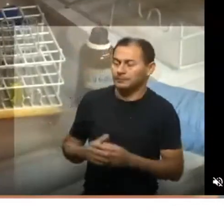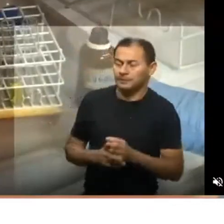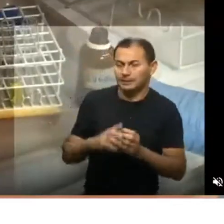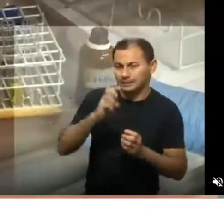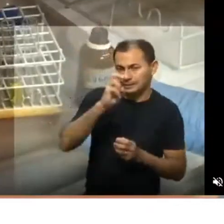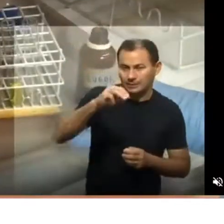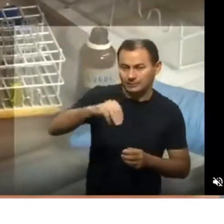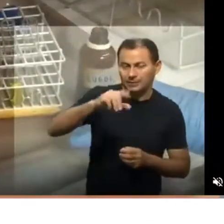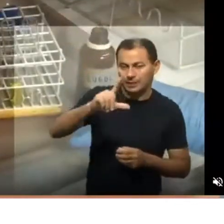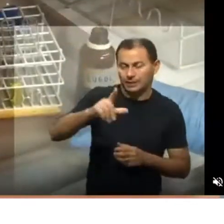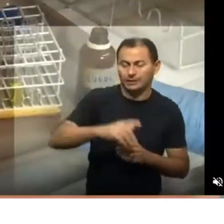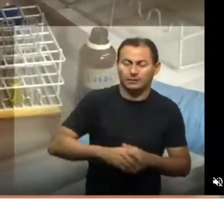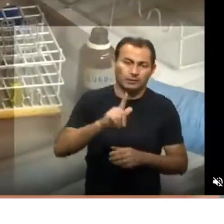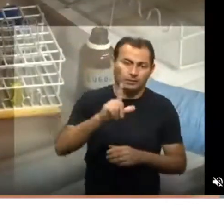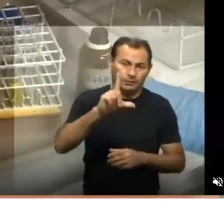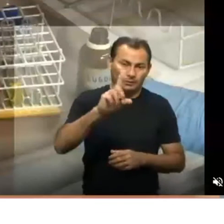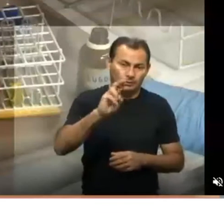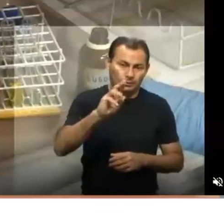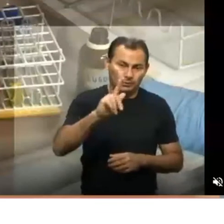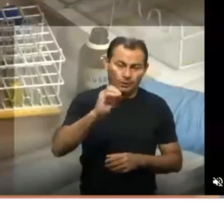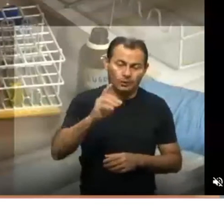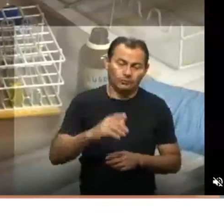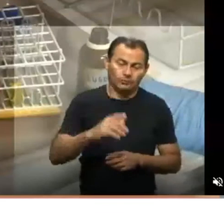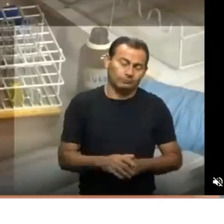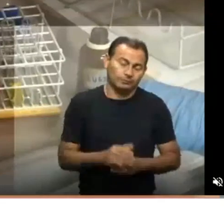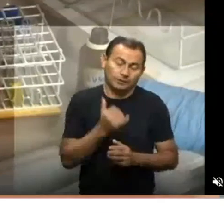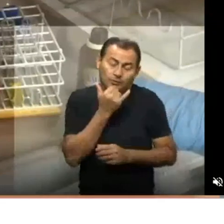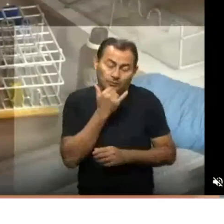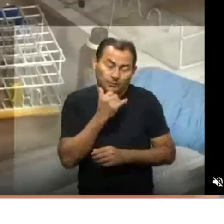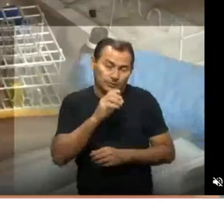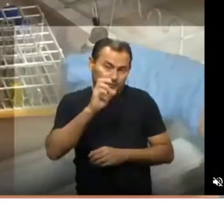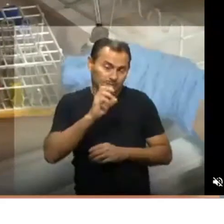né, 5 gotas do Lugol.